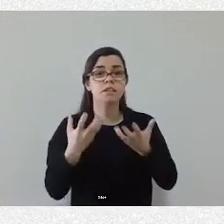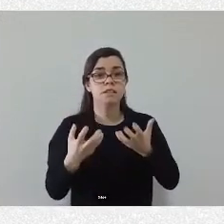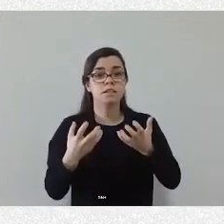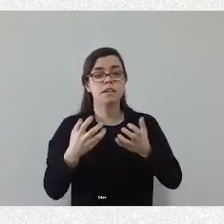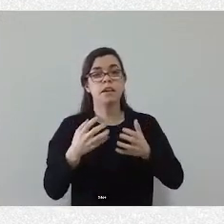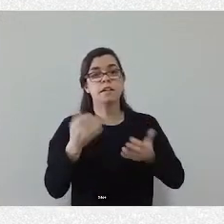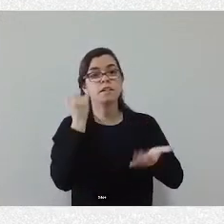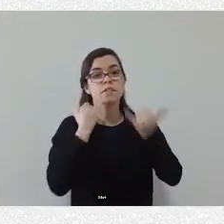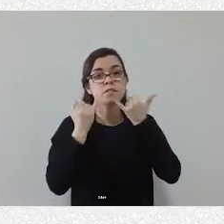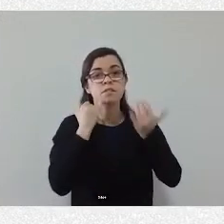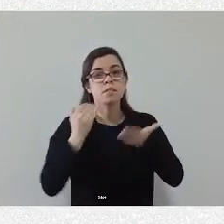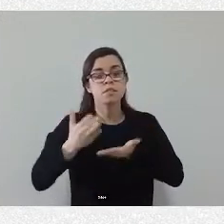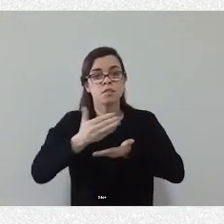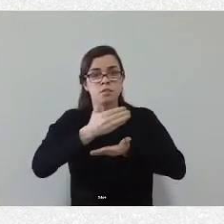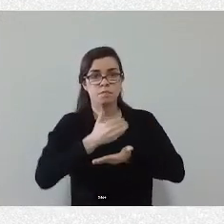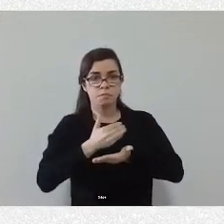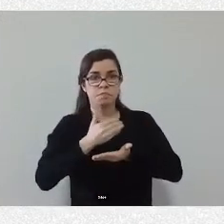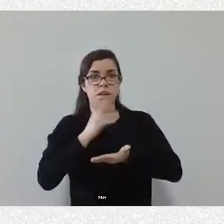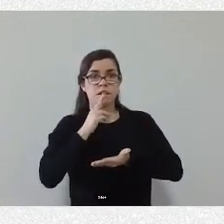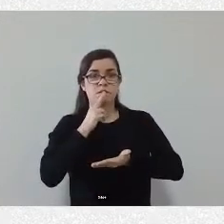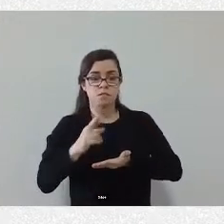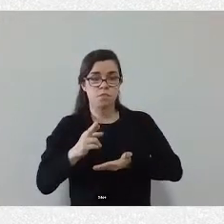depois que eles passem por